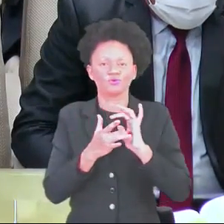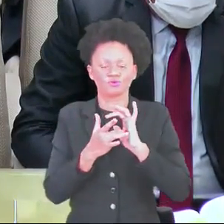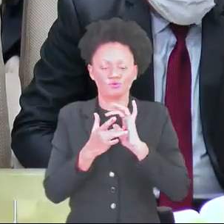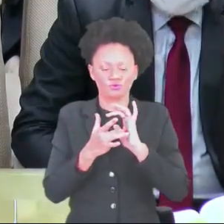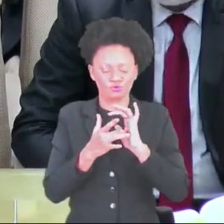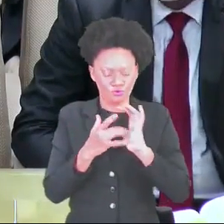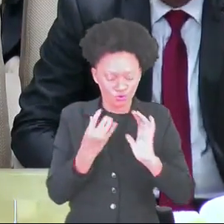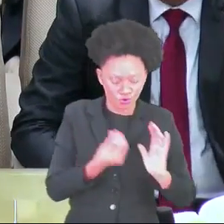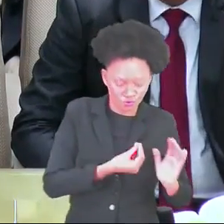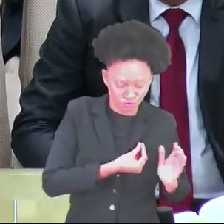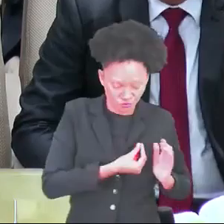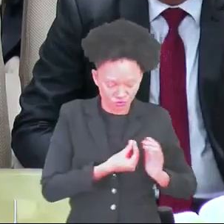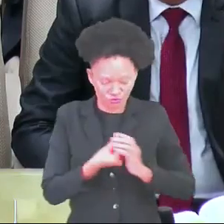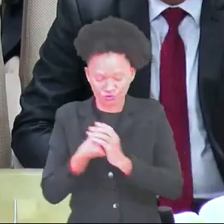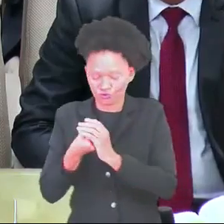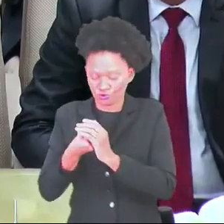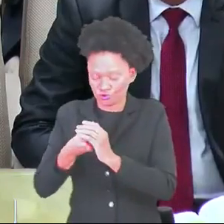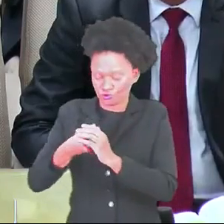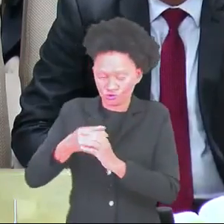está escondido em quem?